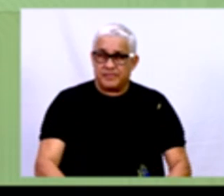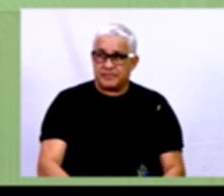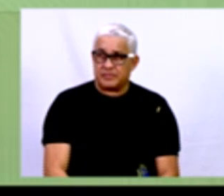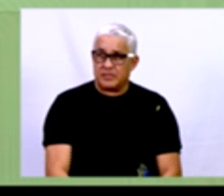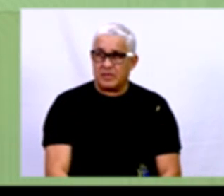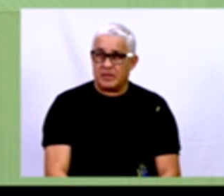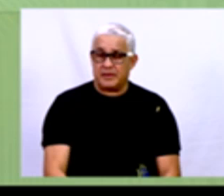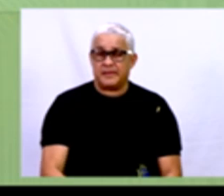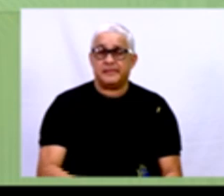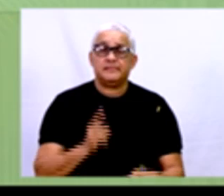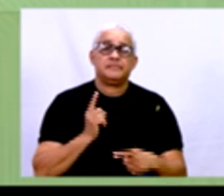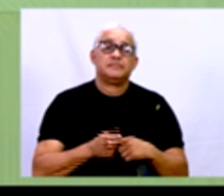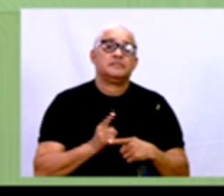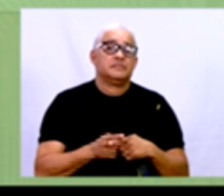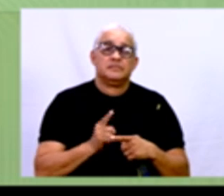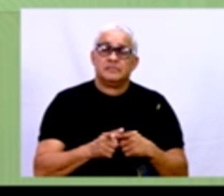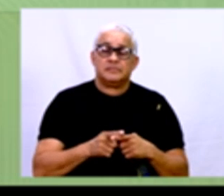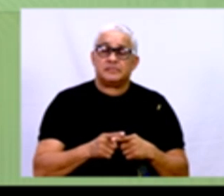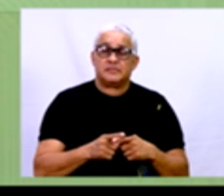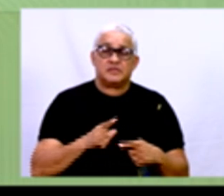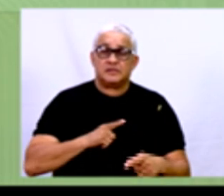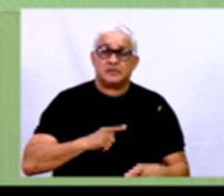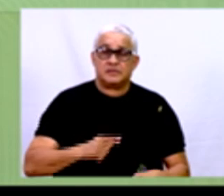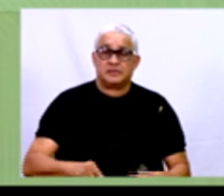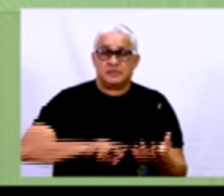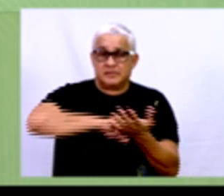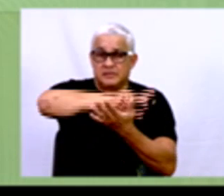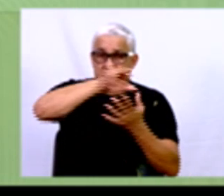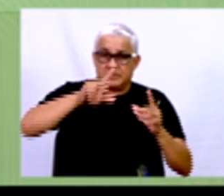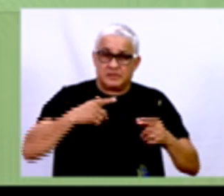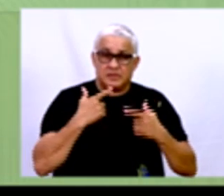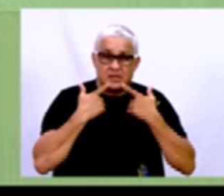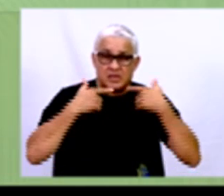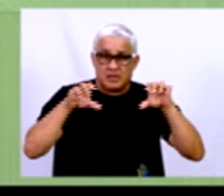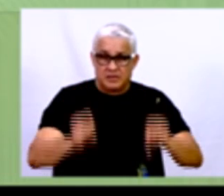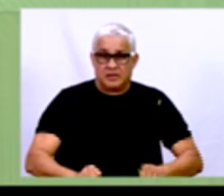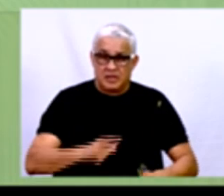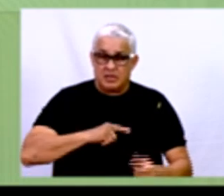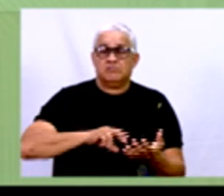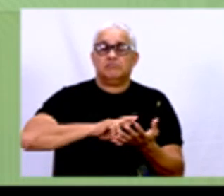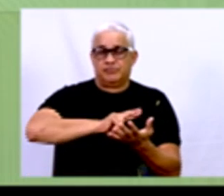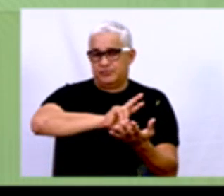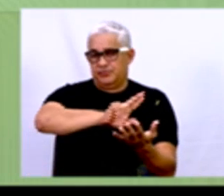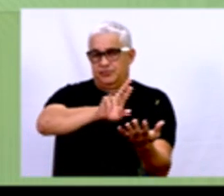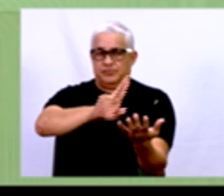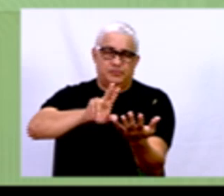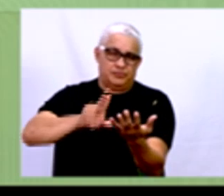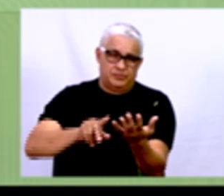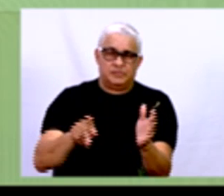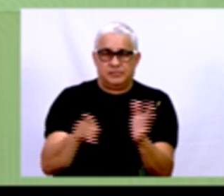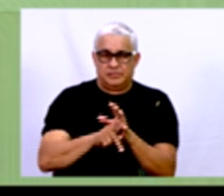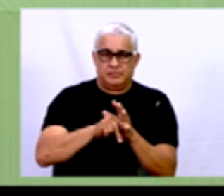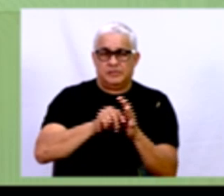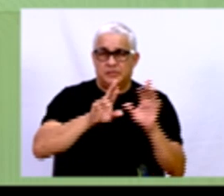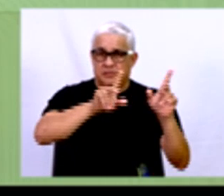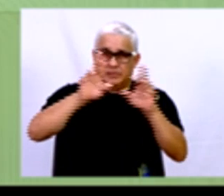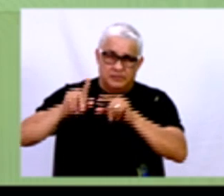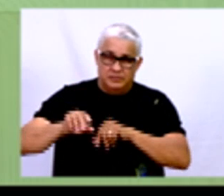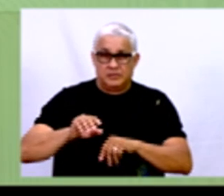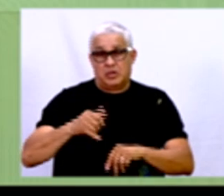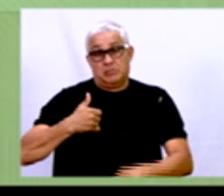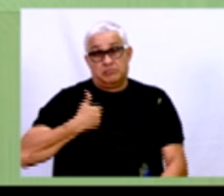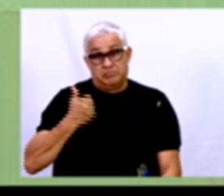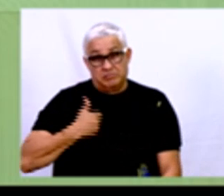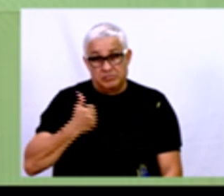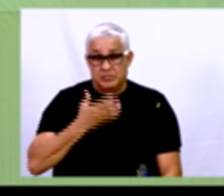Bom, por que ocorrem as variações linguísticas? Existem vários fatores que determinam essa variação. A idade,